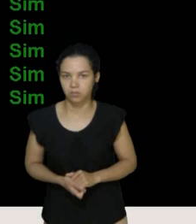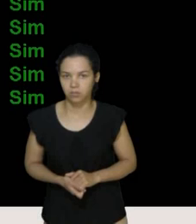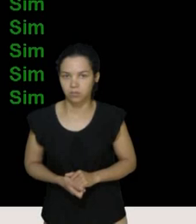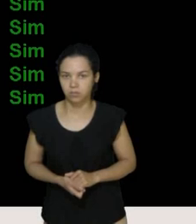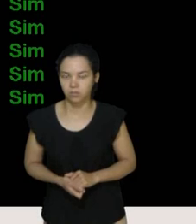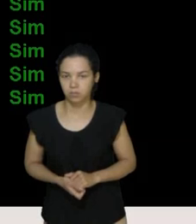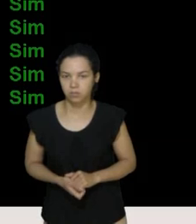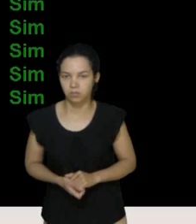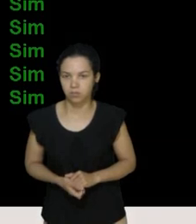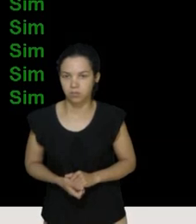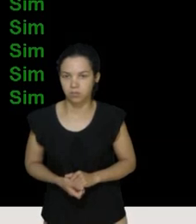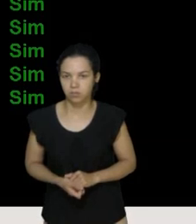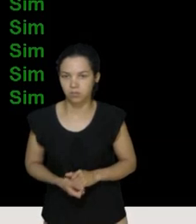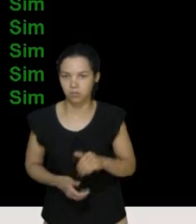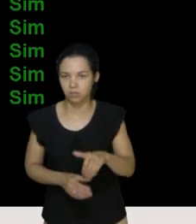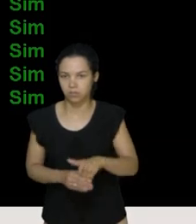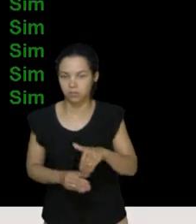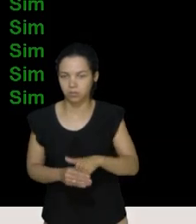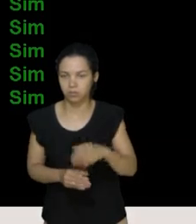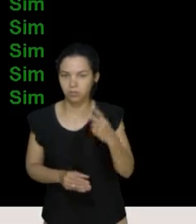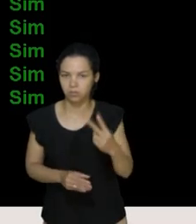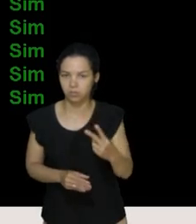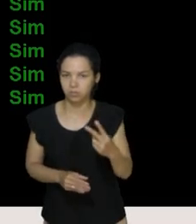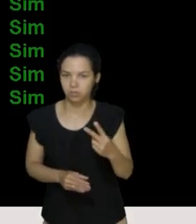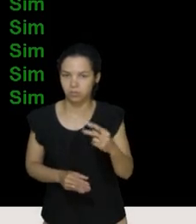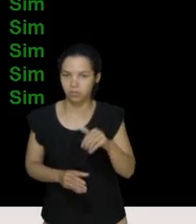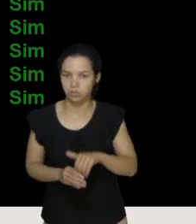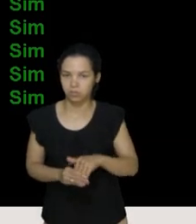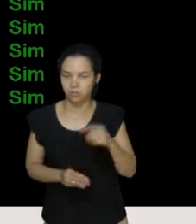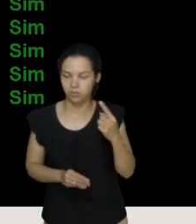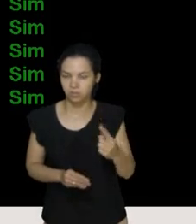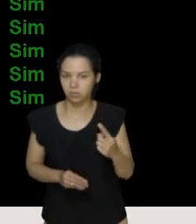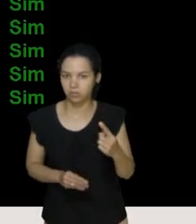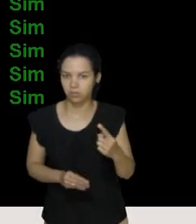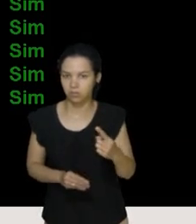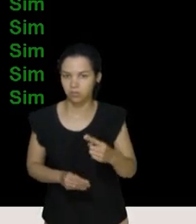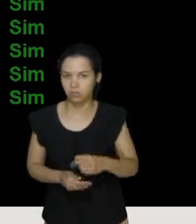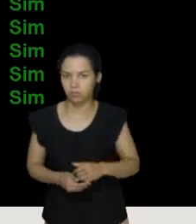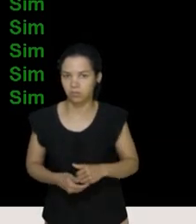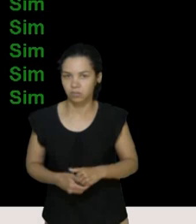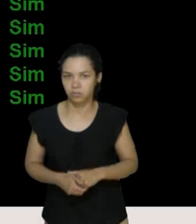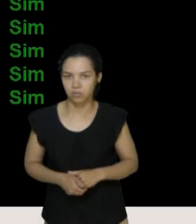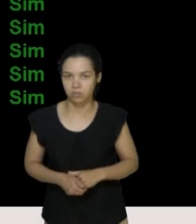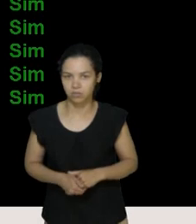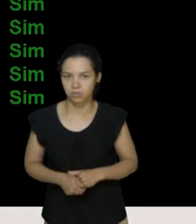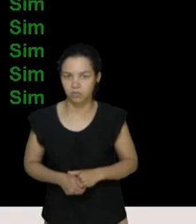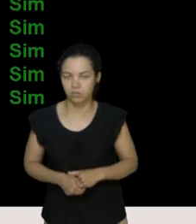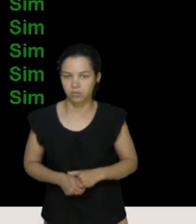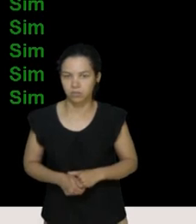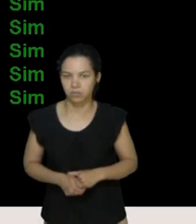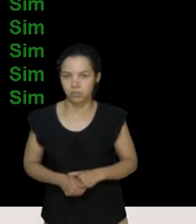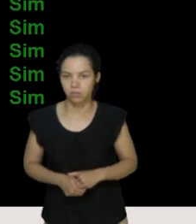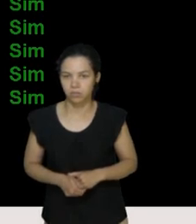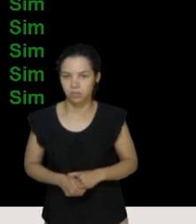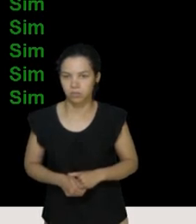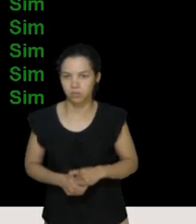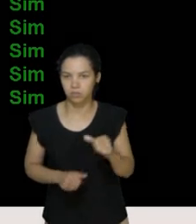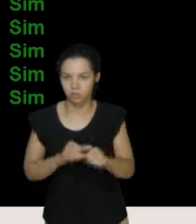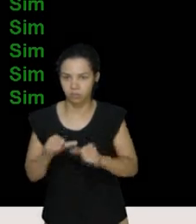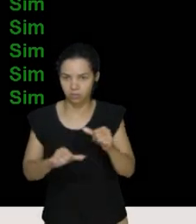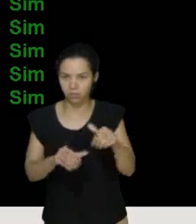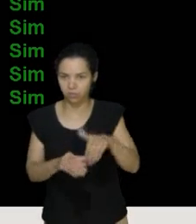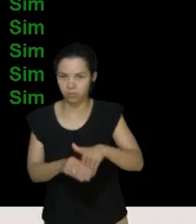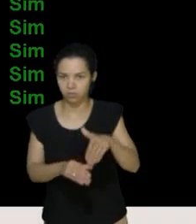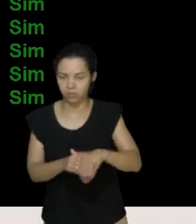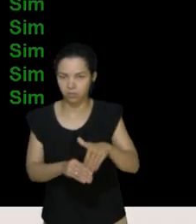Deputado Jerry, vota 2. 1. Eu voto 1, senhor presidente. Só fazer a retificação do voto aqui. Retificação de voto